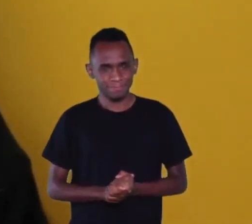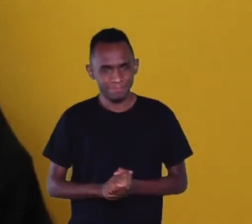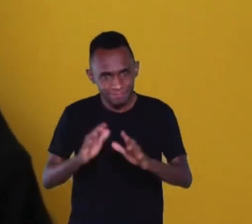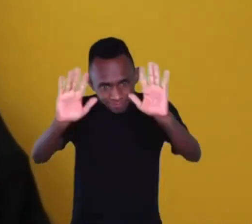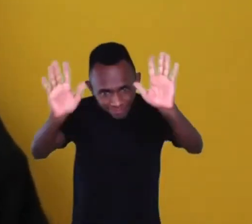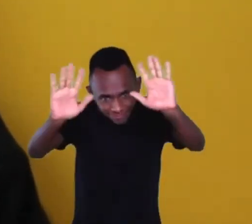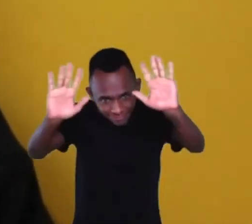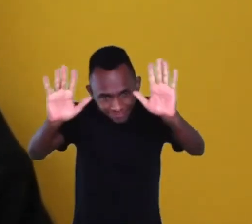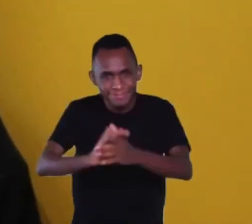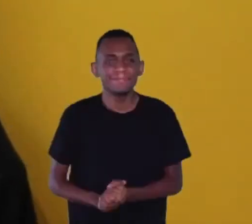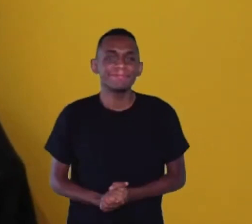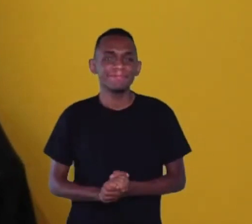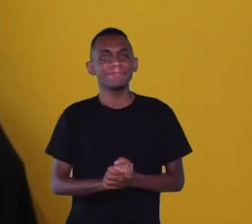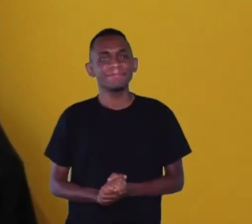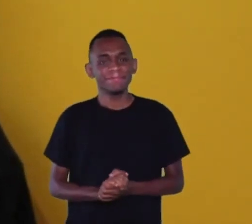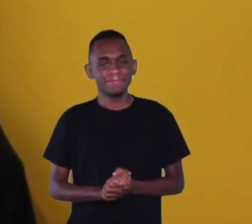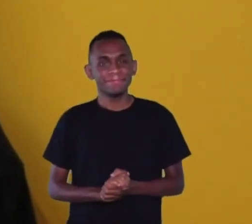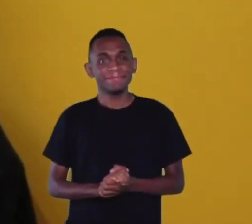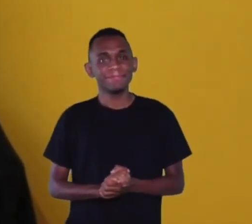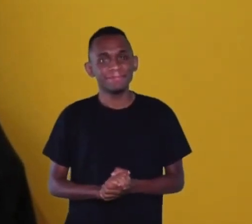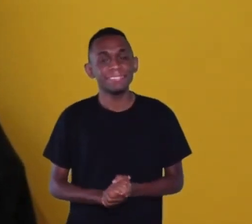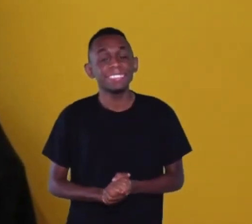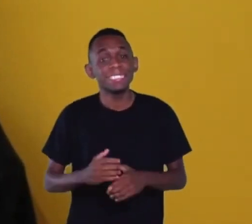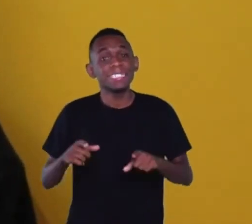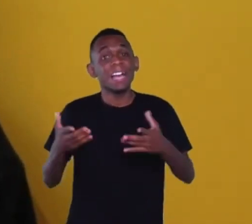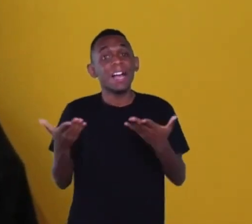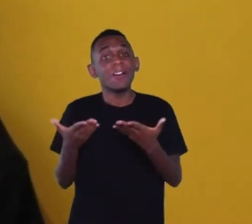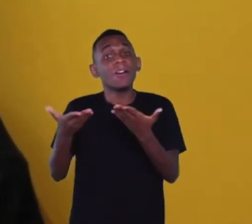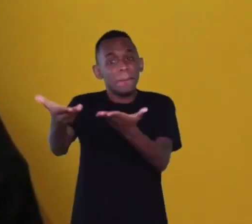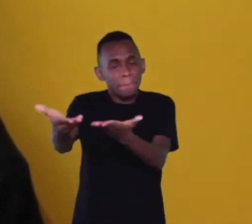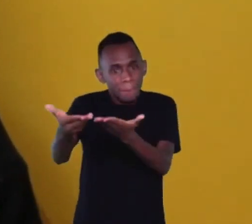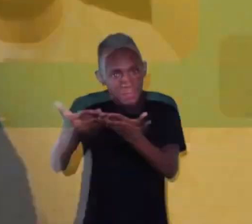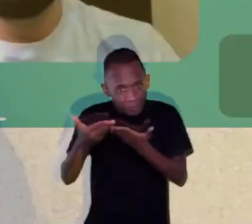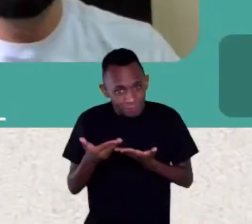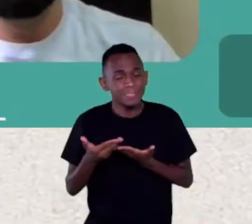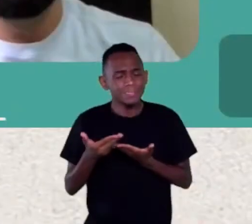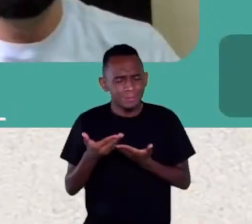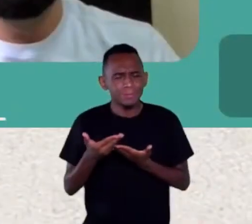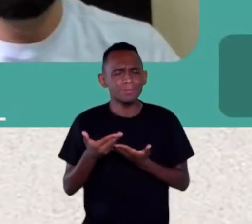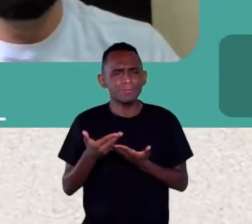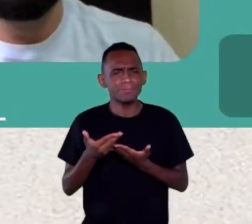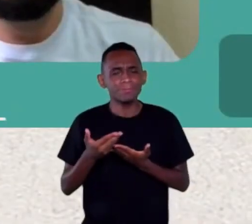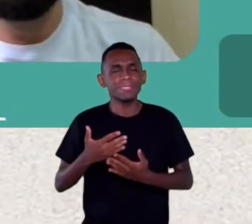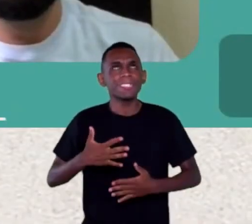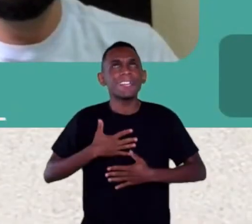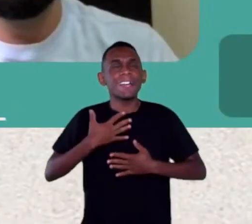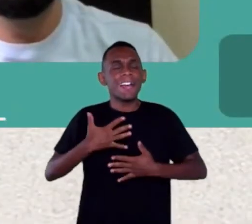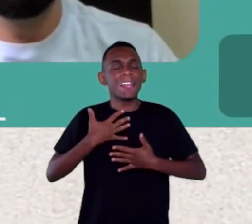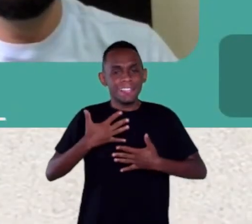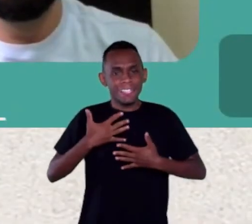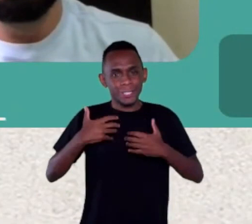Eduardo. E agora sim, bem-vindo, nosso convidado, uma alegria ter você aqui, Magela Moreira.